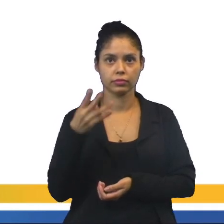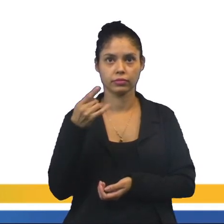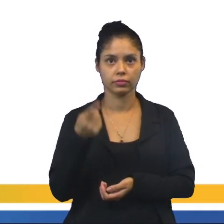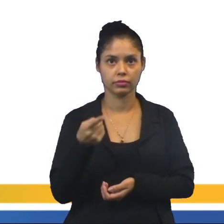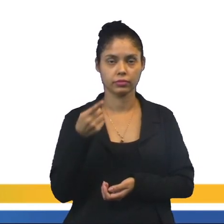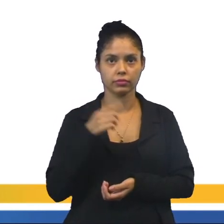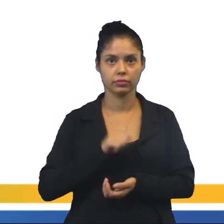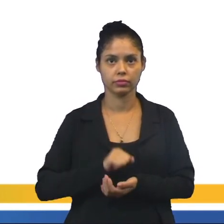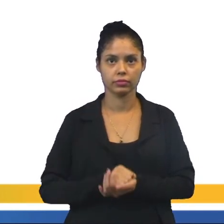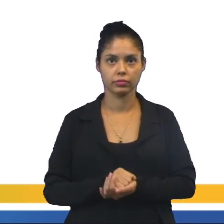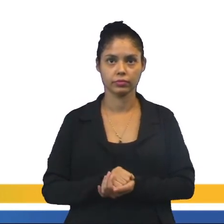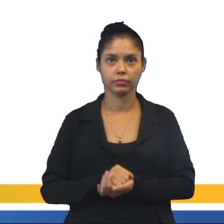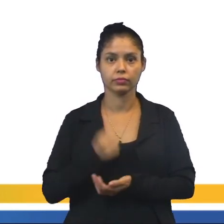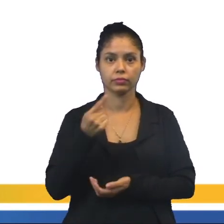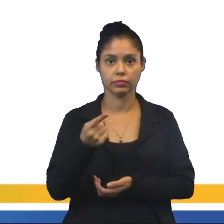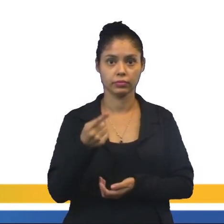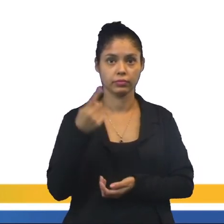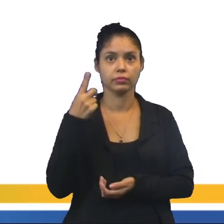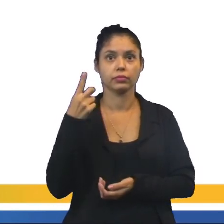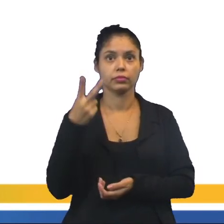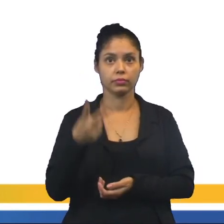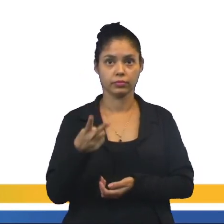tatatatatatatata fa